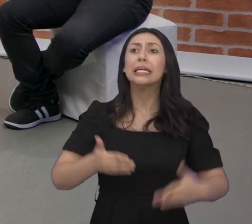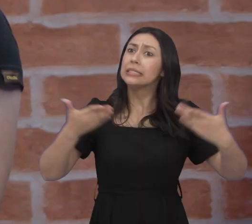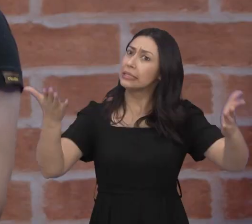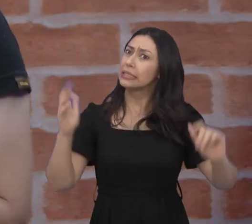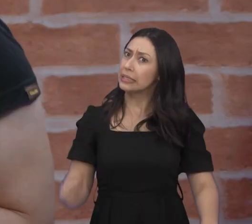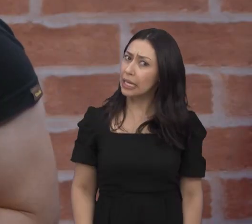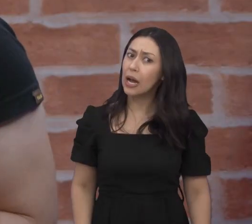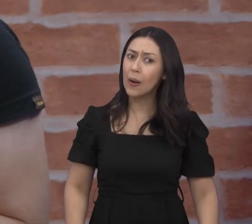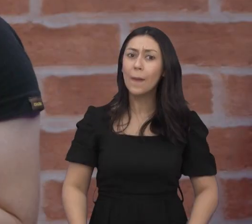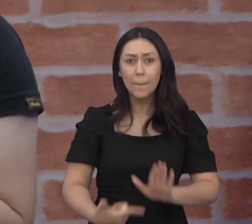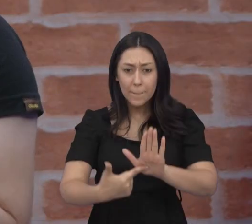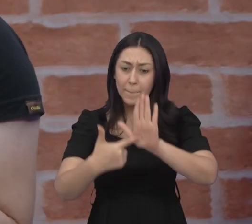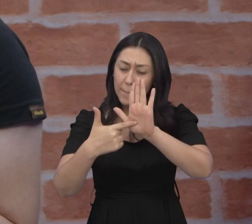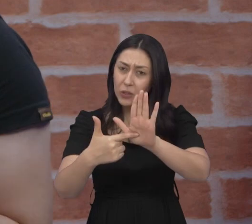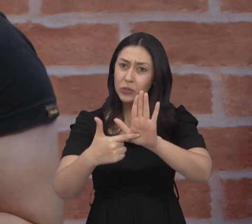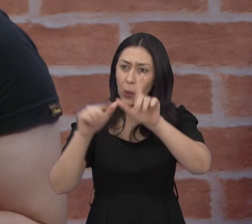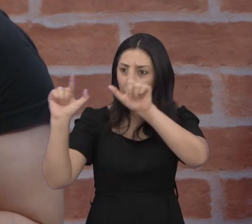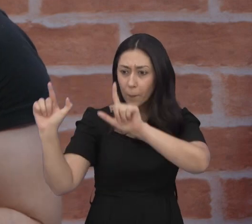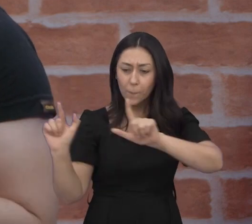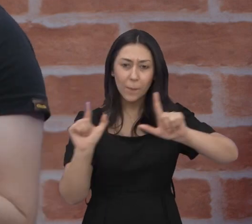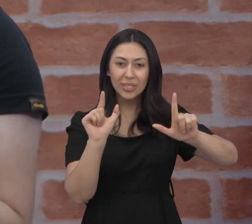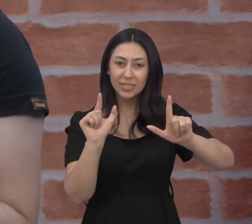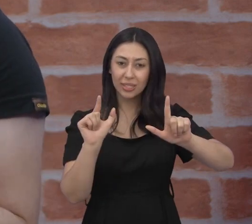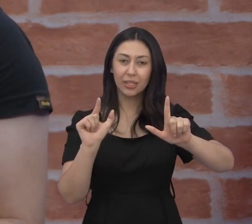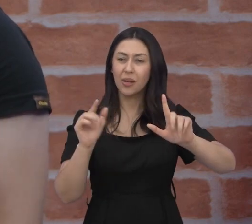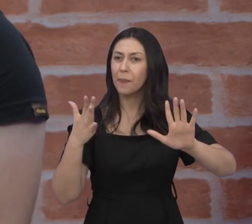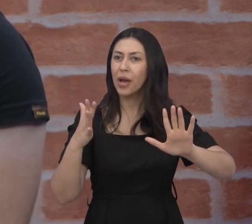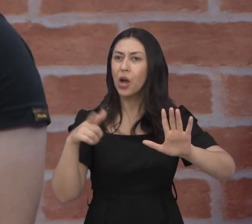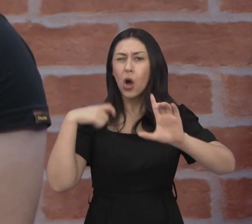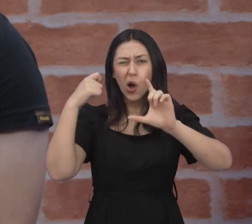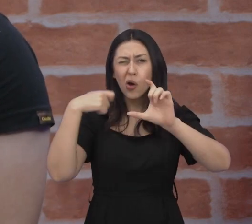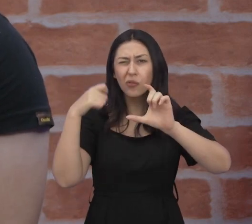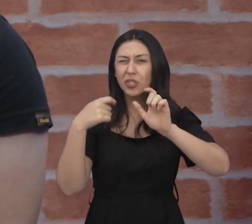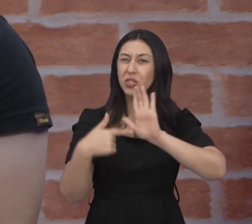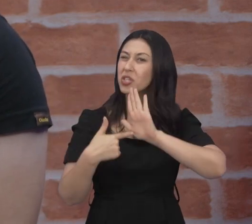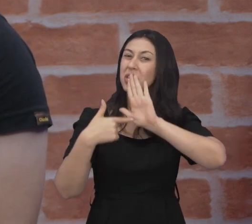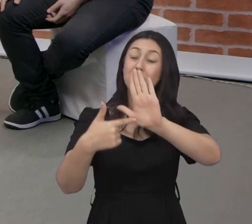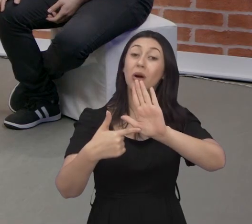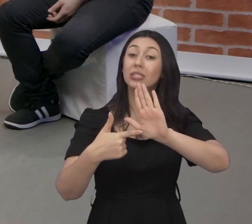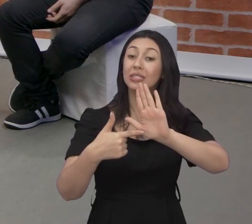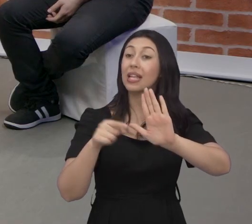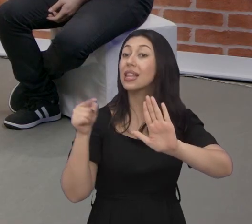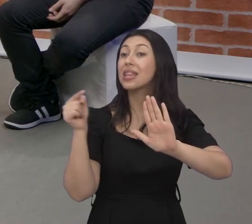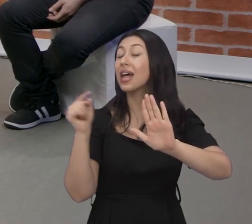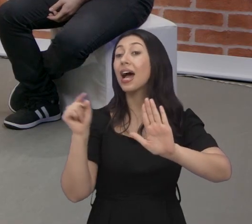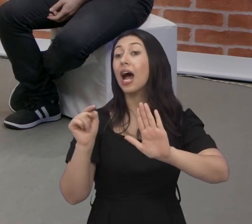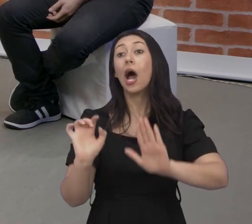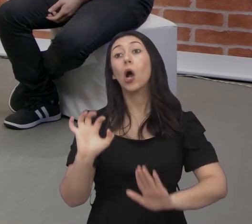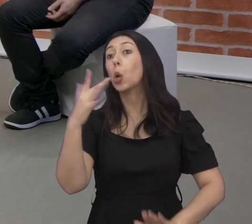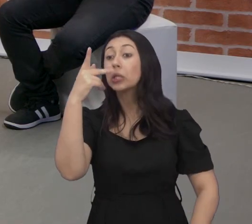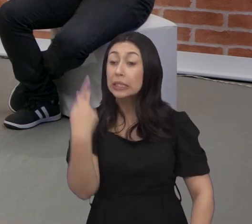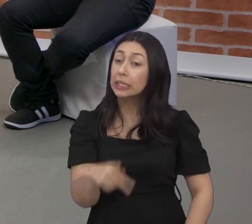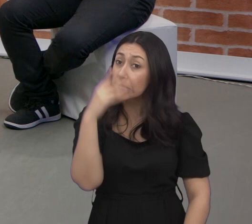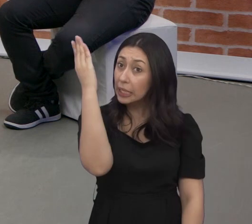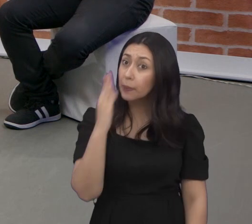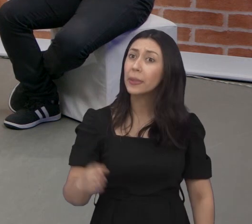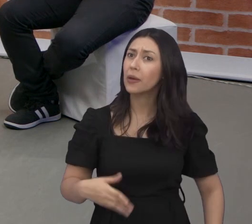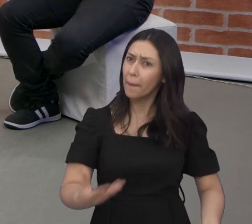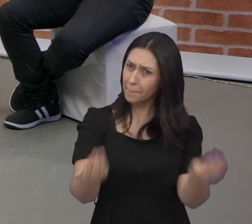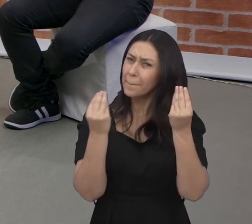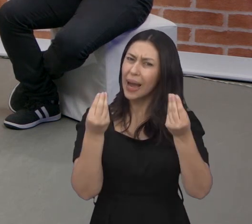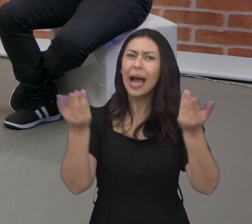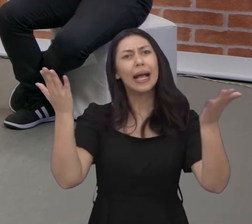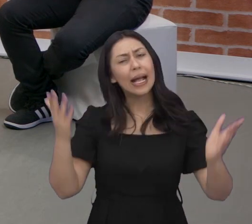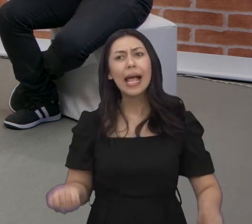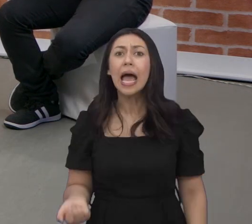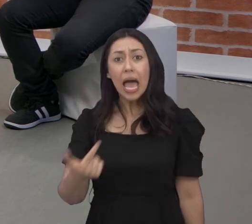tiveram a preocupação de botar uma cena, que na verdade não é nem uma cena, né? É um vídeo que passa durante o noticiário lá. Foi. Que acontece no Brasil. Tinha necessidade